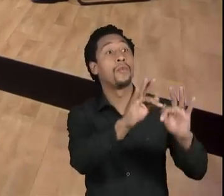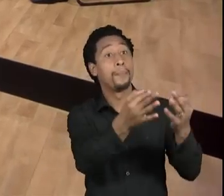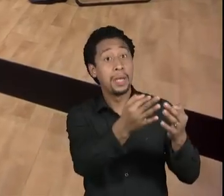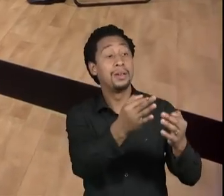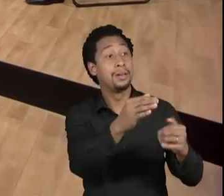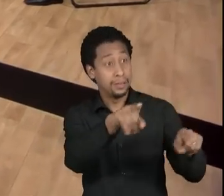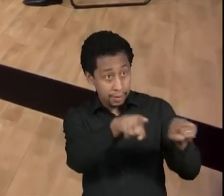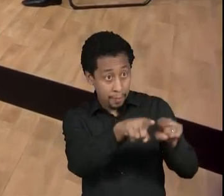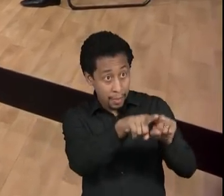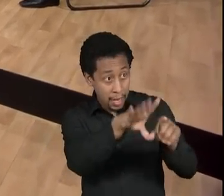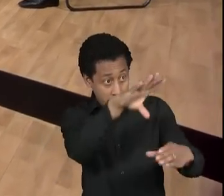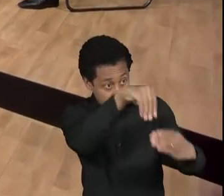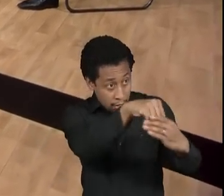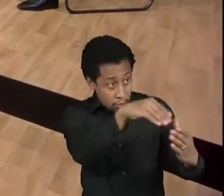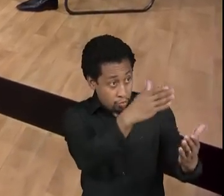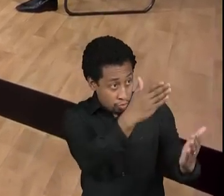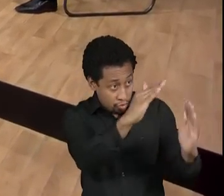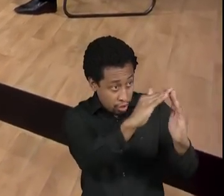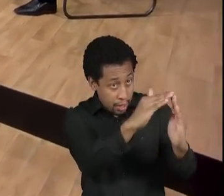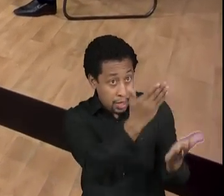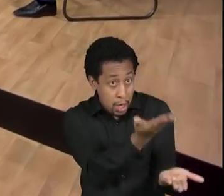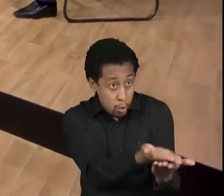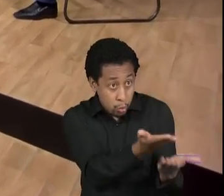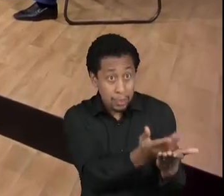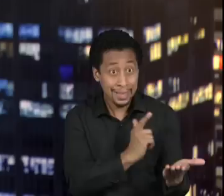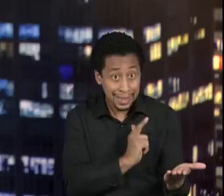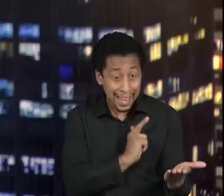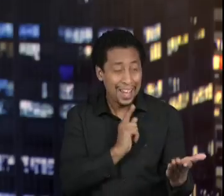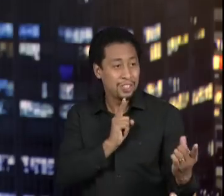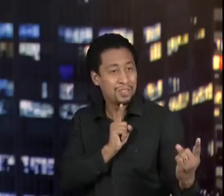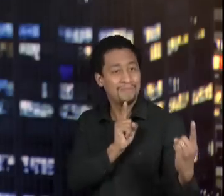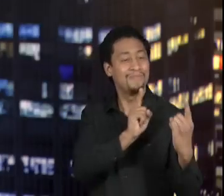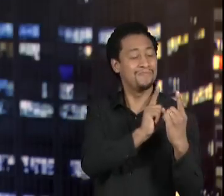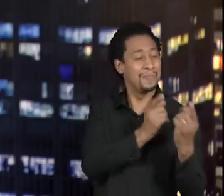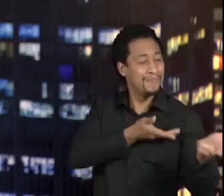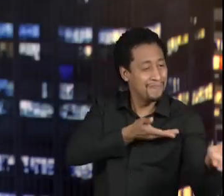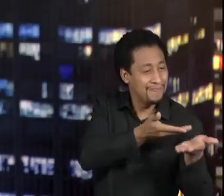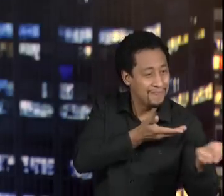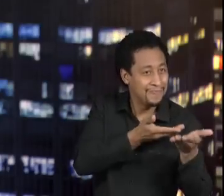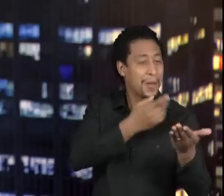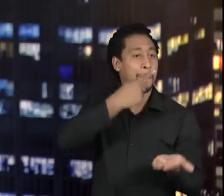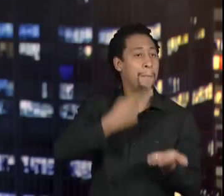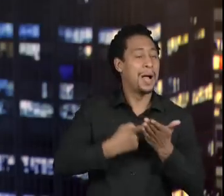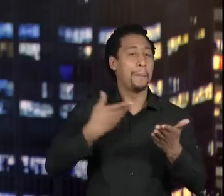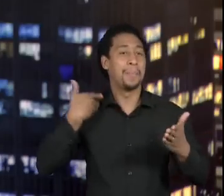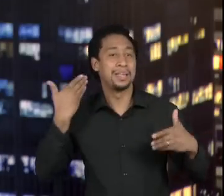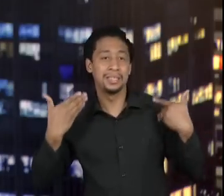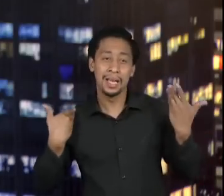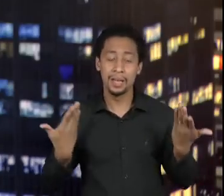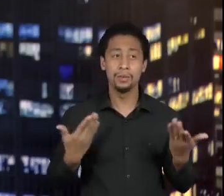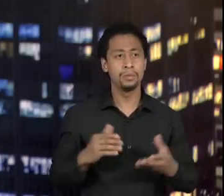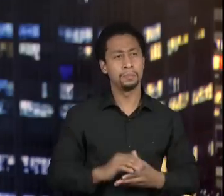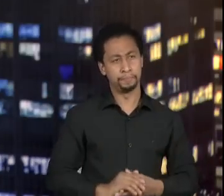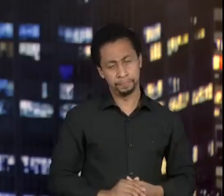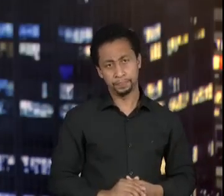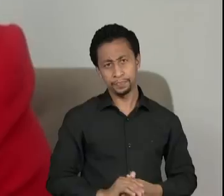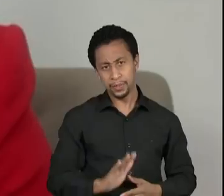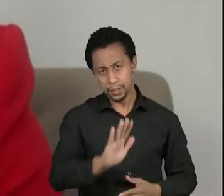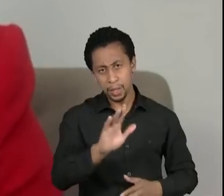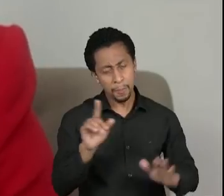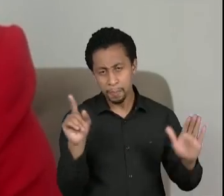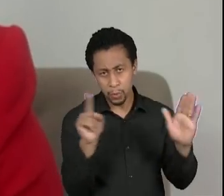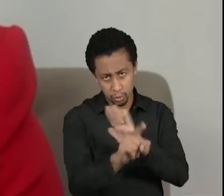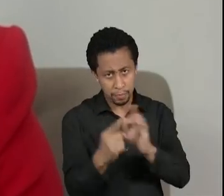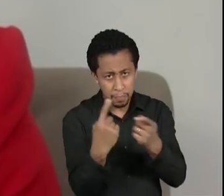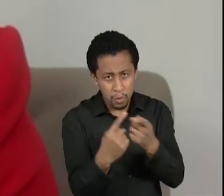para fazer estudos, fazer passeios, enfim. E por que você decidiu por esse modelo de ensino com as suas filhas?